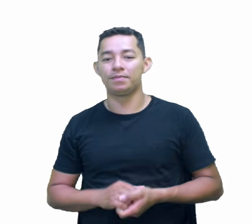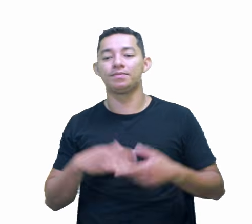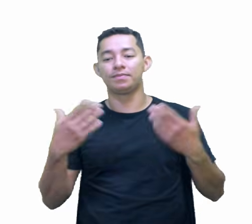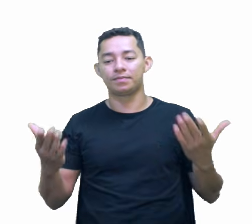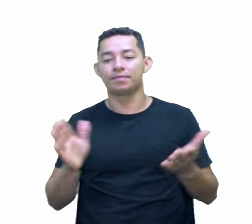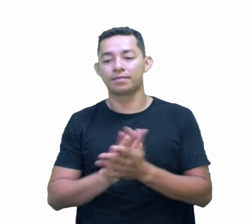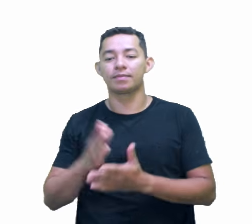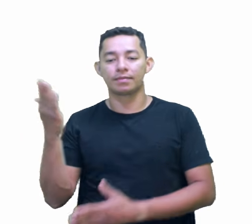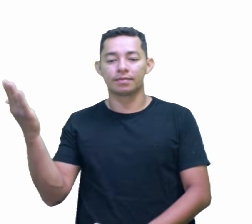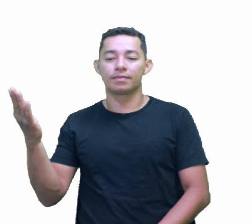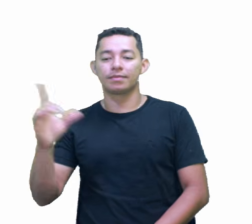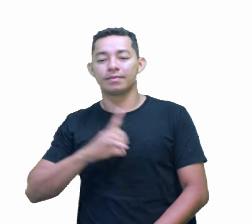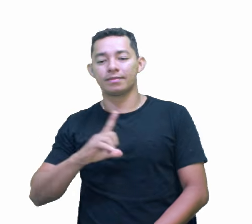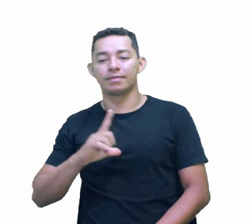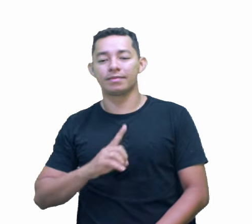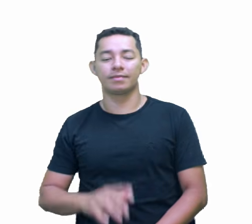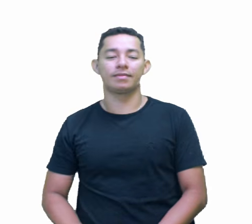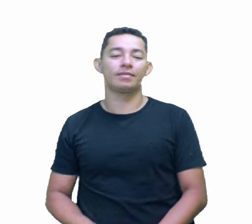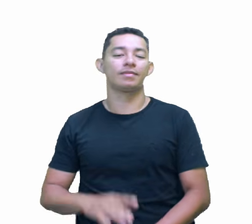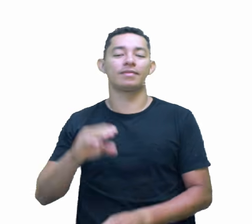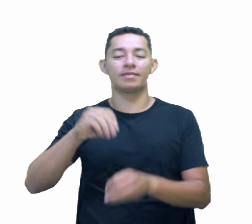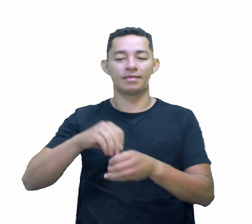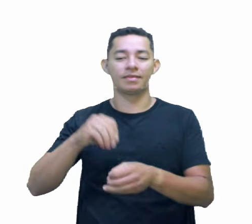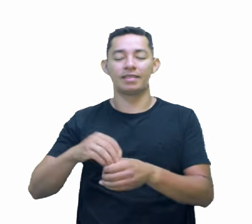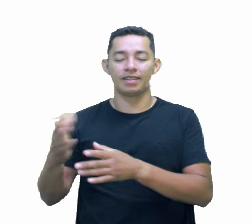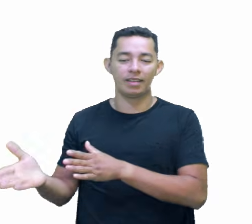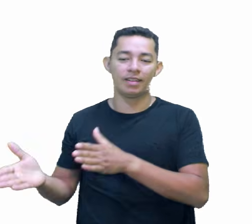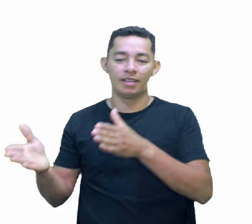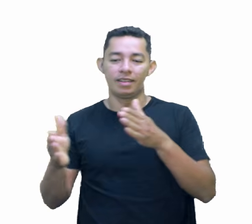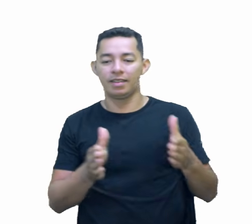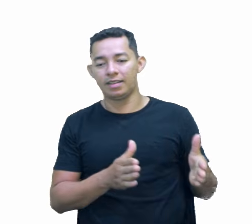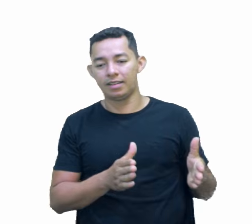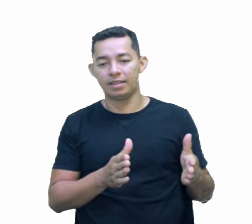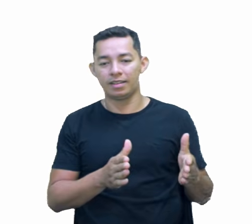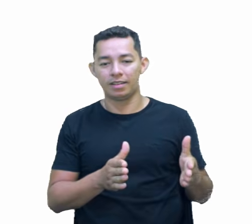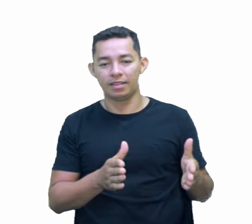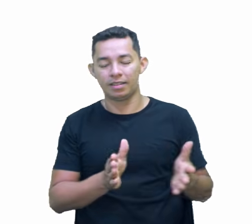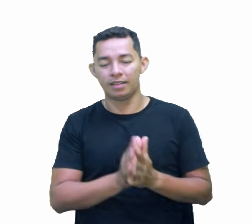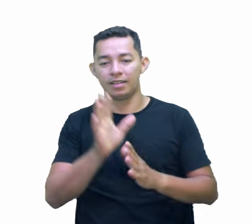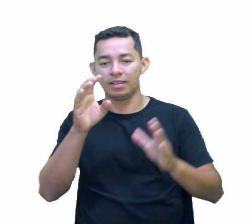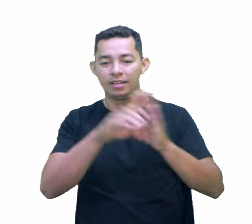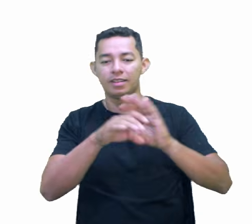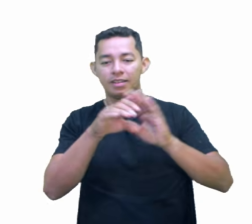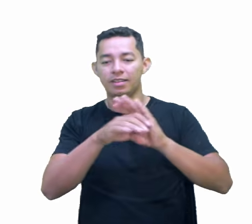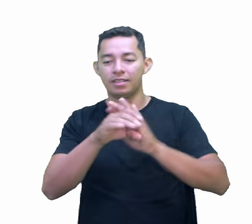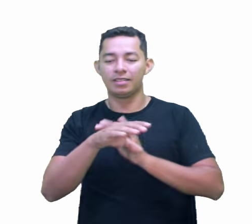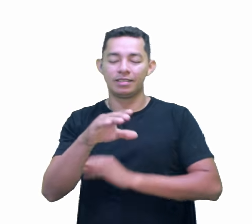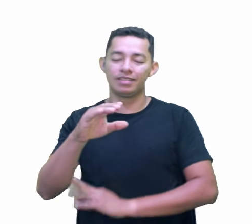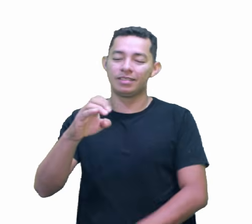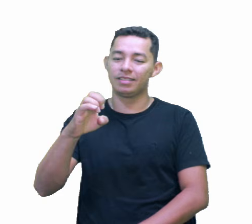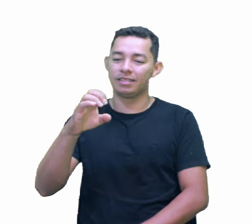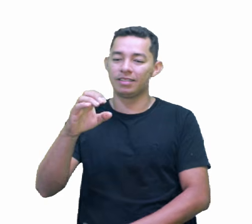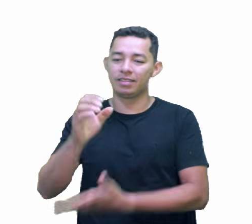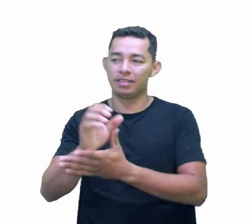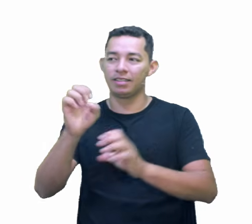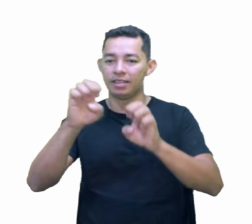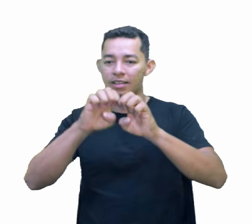Então aqui a gente tem, dentro desses processos, envolvidos os conceitos de autoecologia